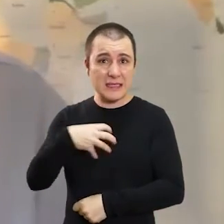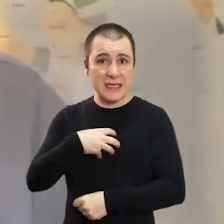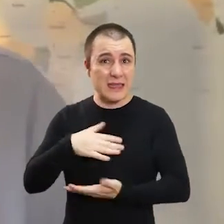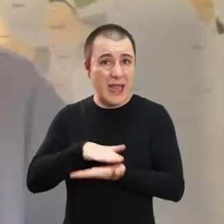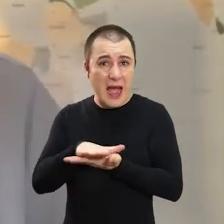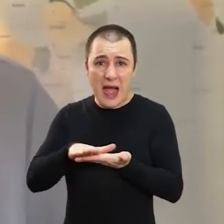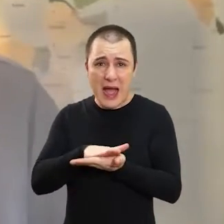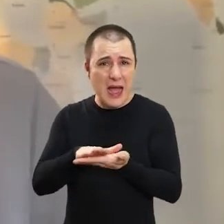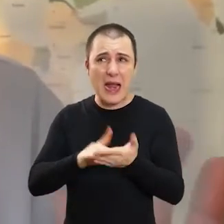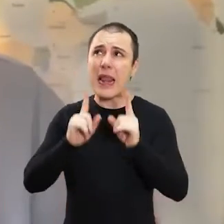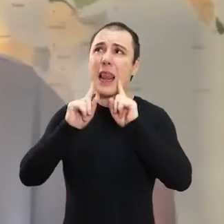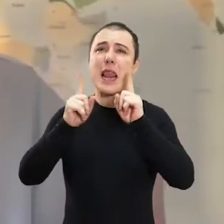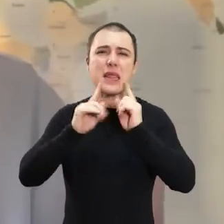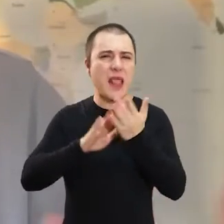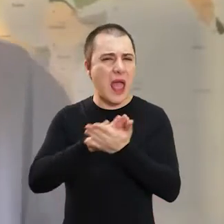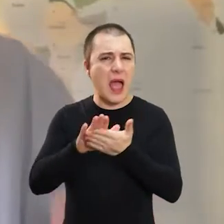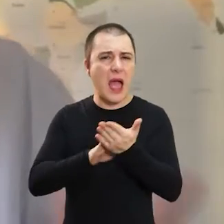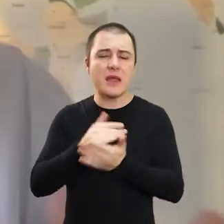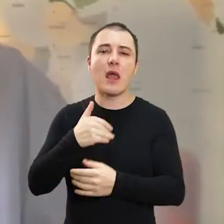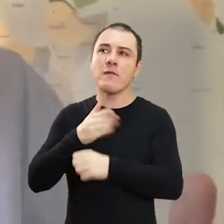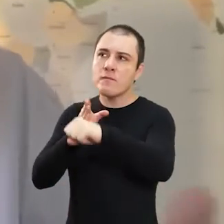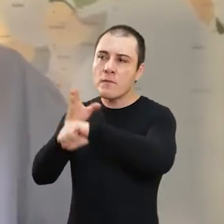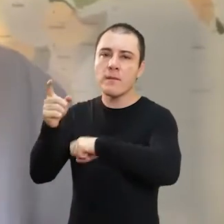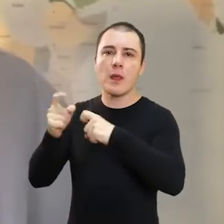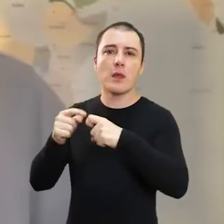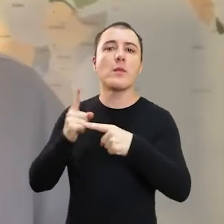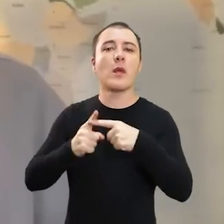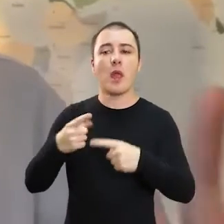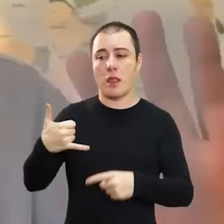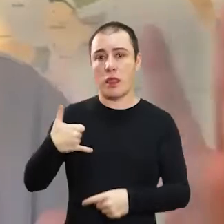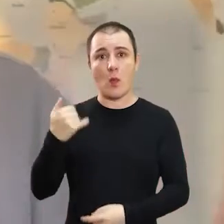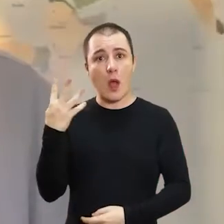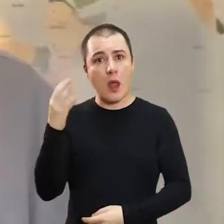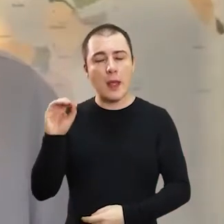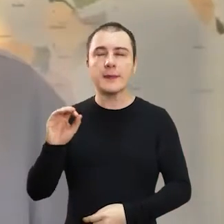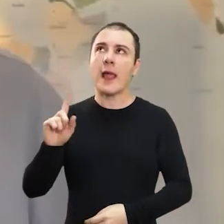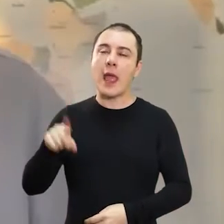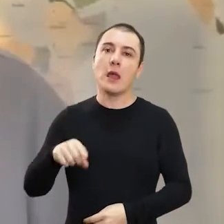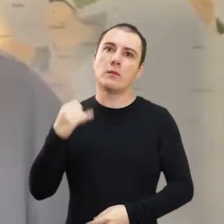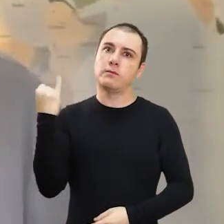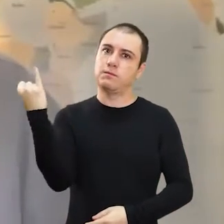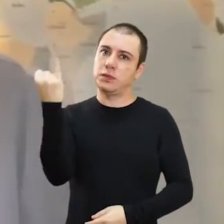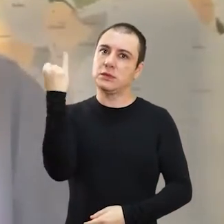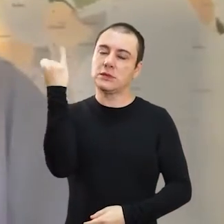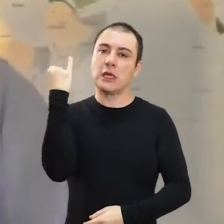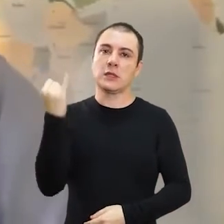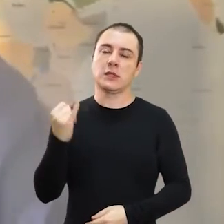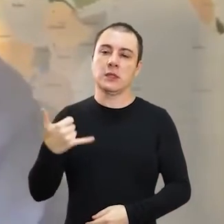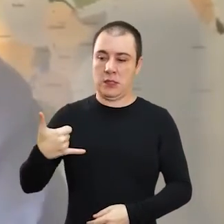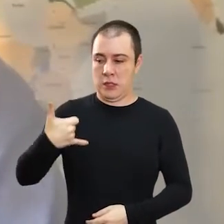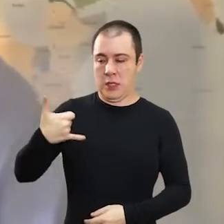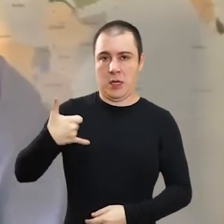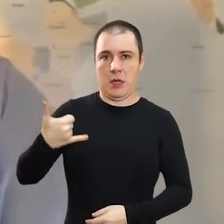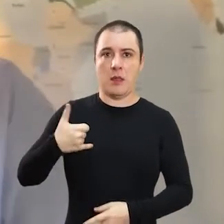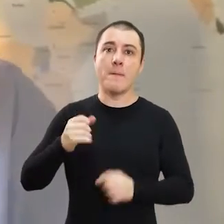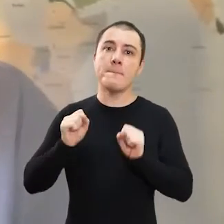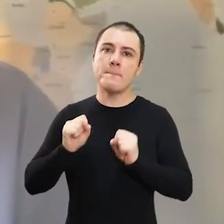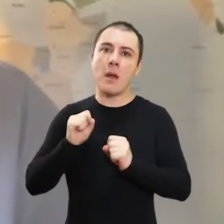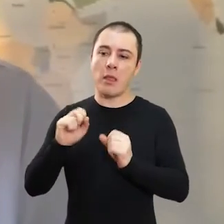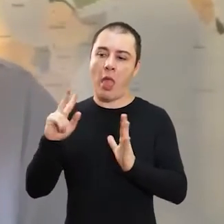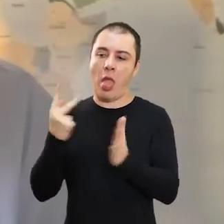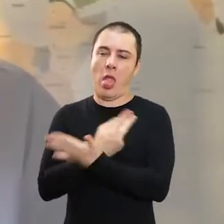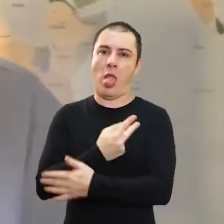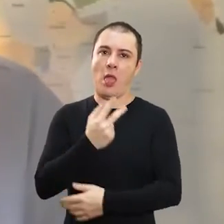sem tendo queixa, né, e falar, olha, por quê? Porque 40 anos é um número mágico no glaucoma, é onde a incidência maior do